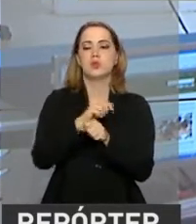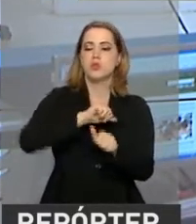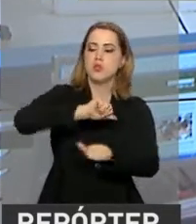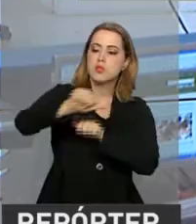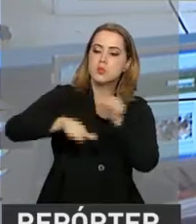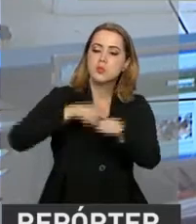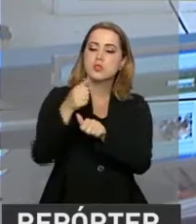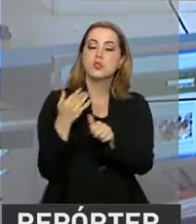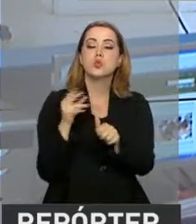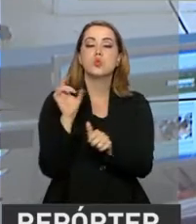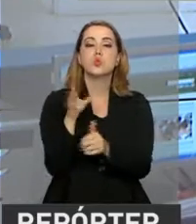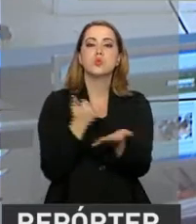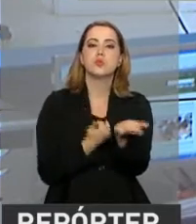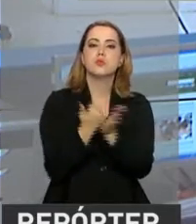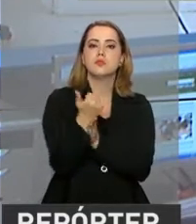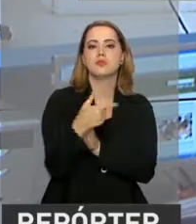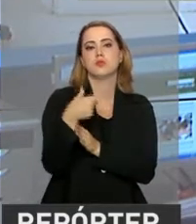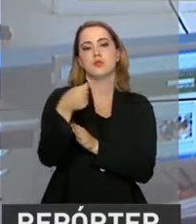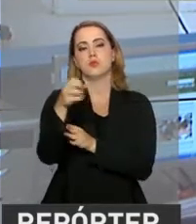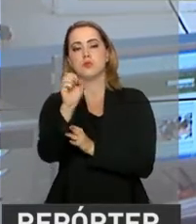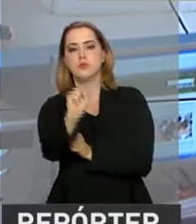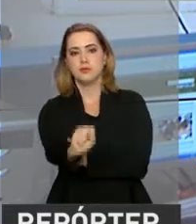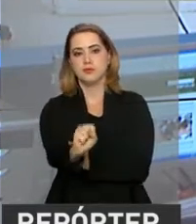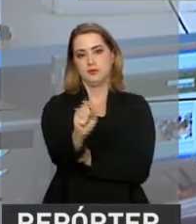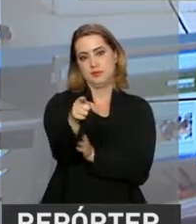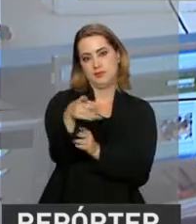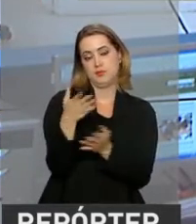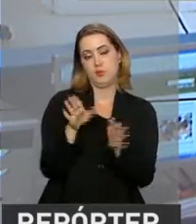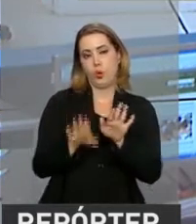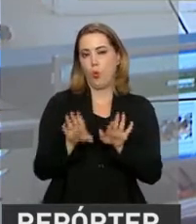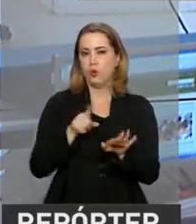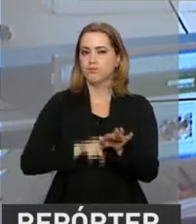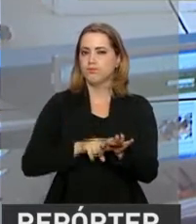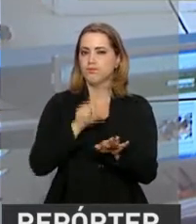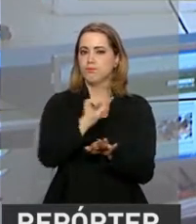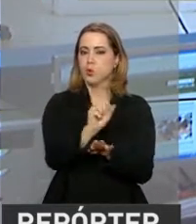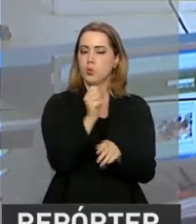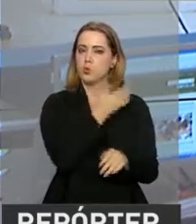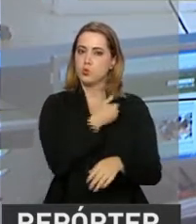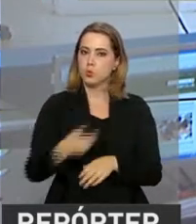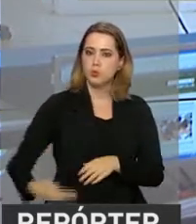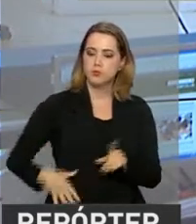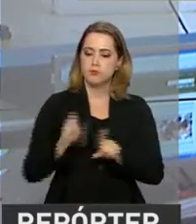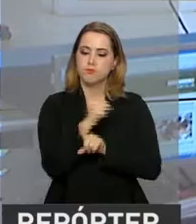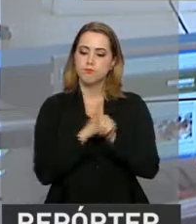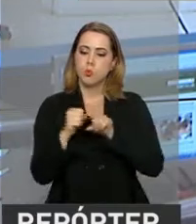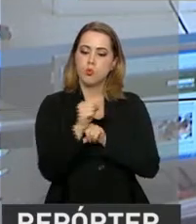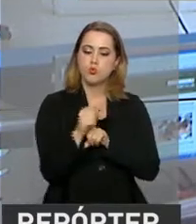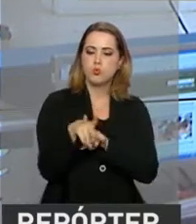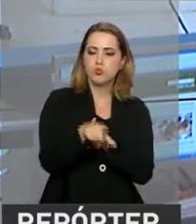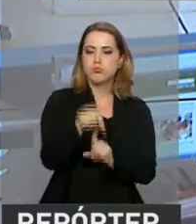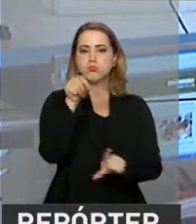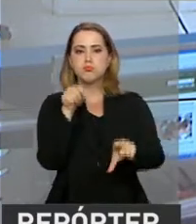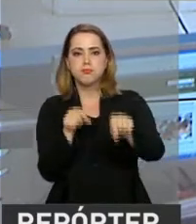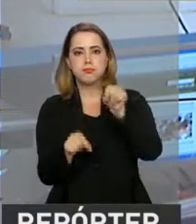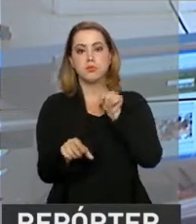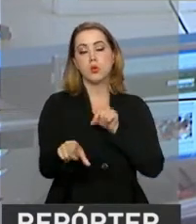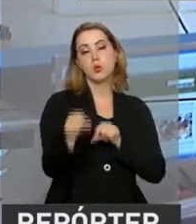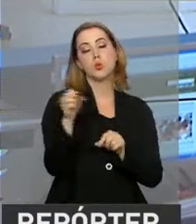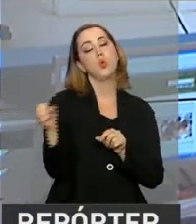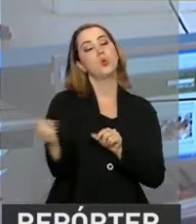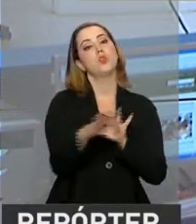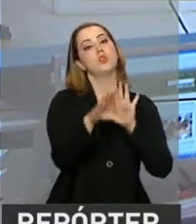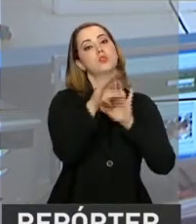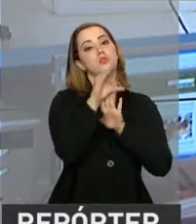só começam a ser implementadas em 2018. Enquanto isso, governo e sociedade vão decidir os rumos da Base Nacional